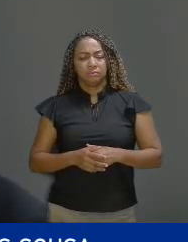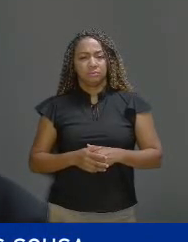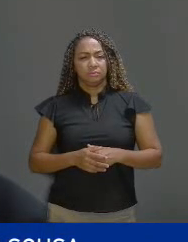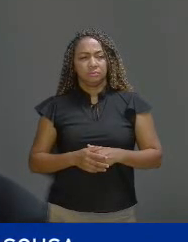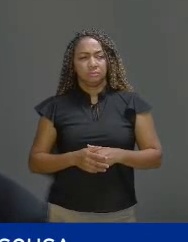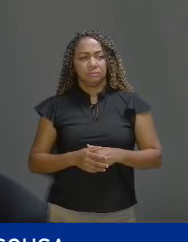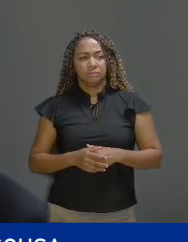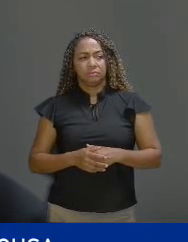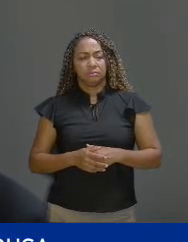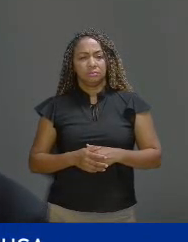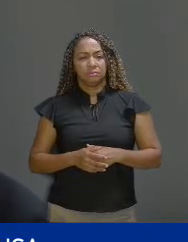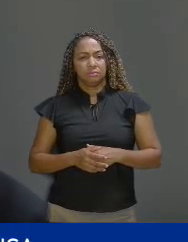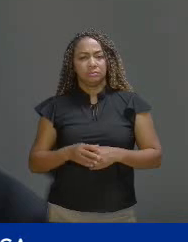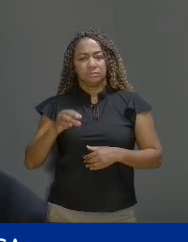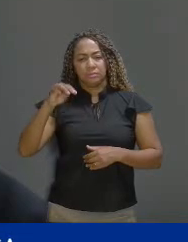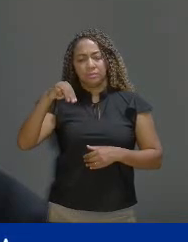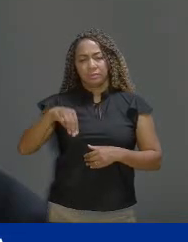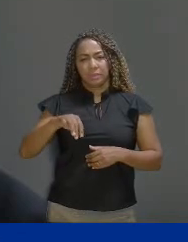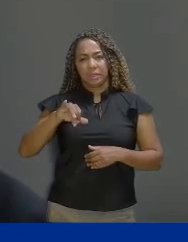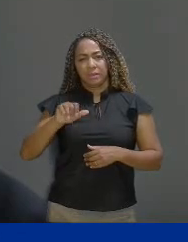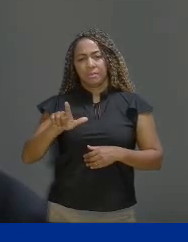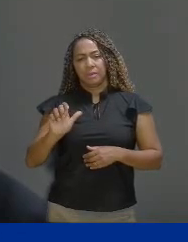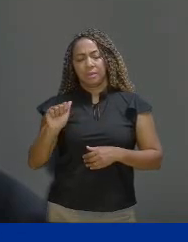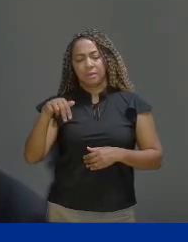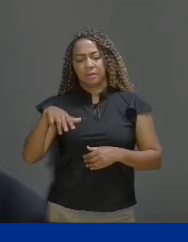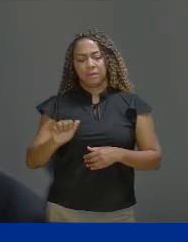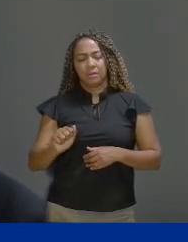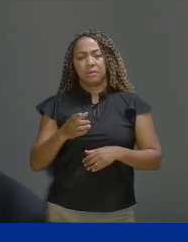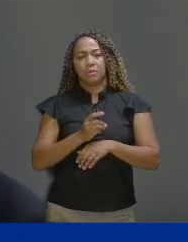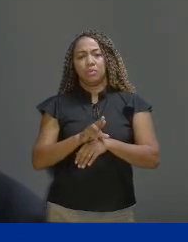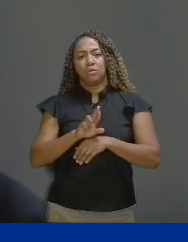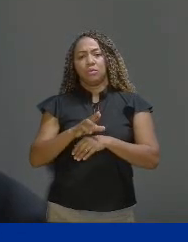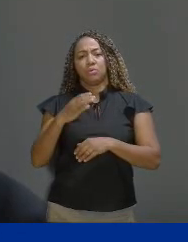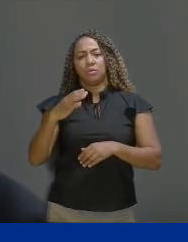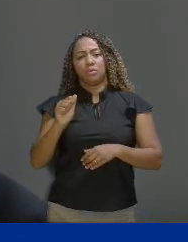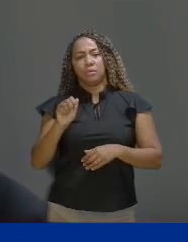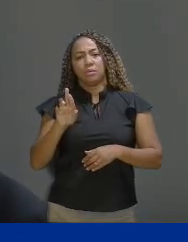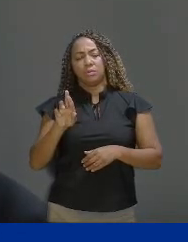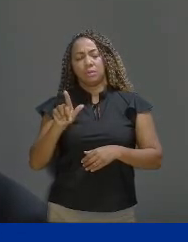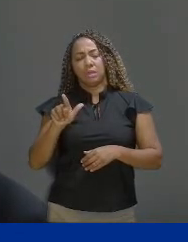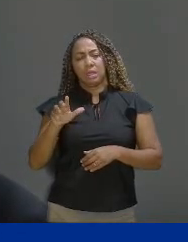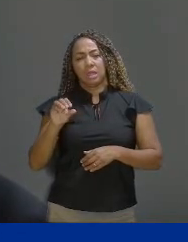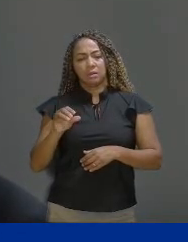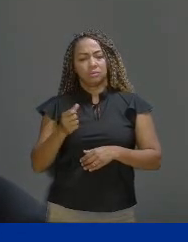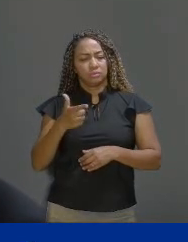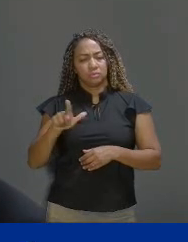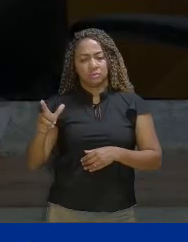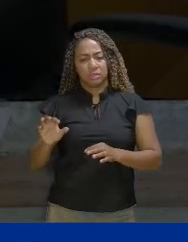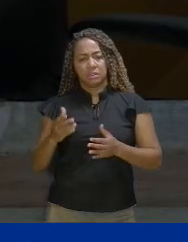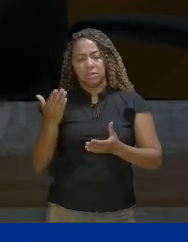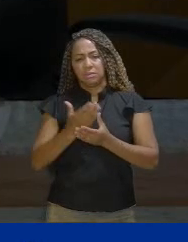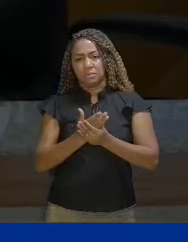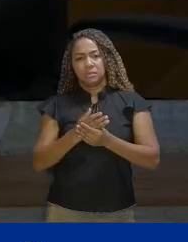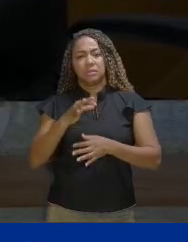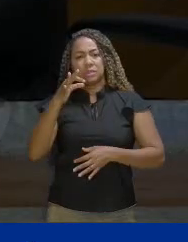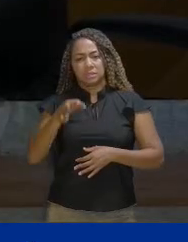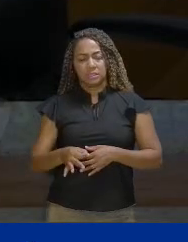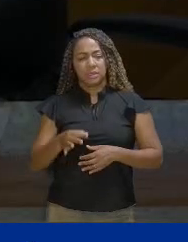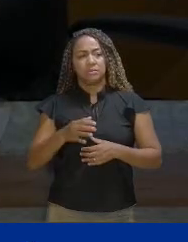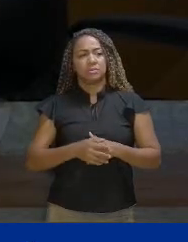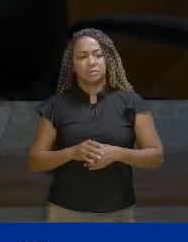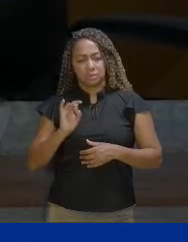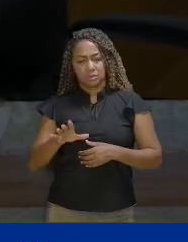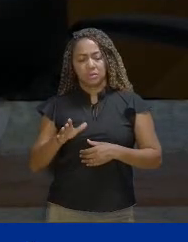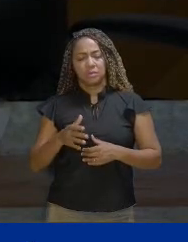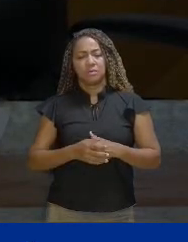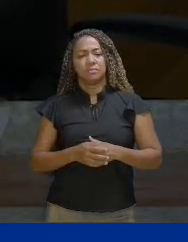Doutora Milene, é isso mesmo? O doutor Carlos Fernando participa de nem mais nenhum? Perfeito, está correto. Era